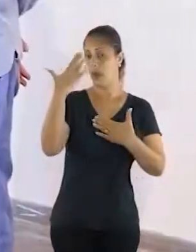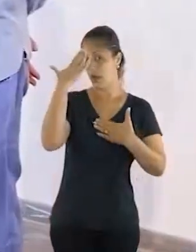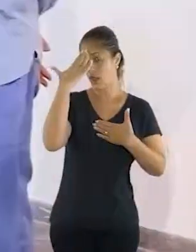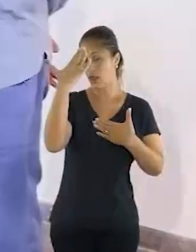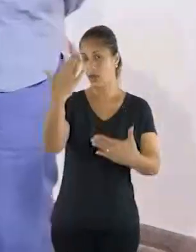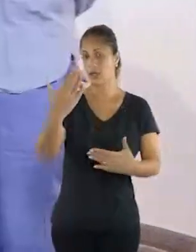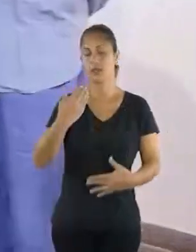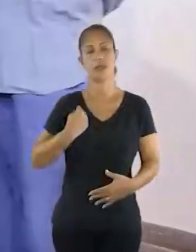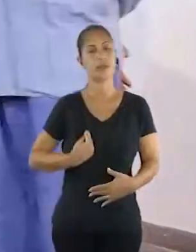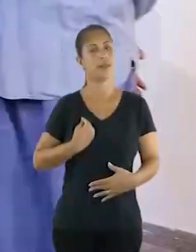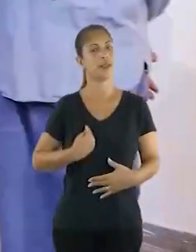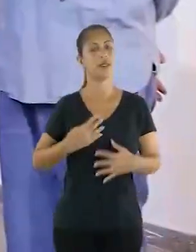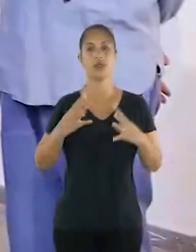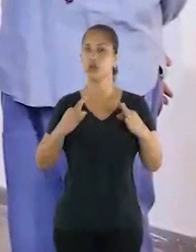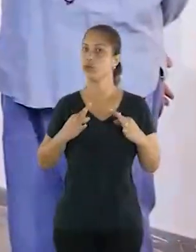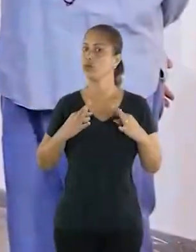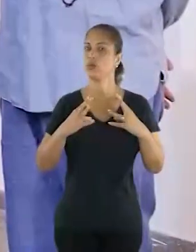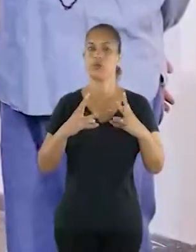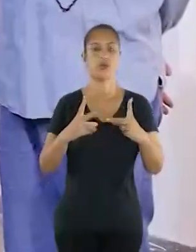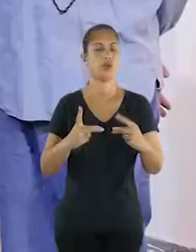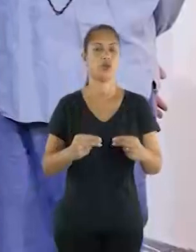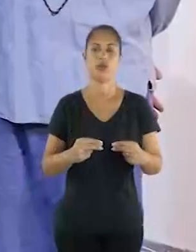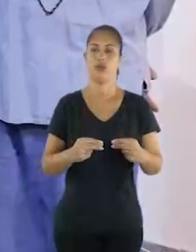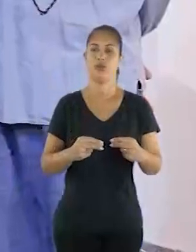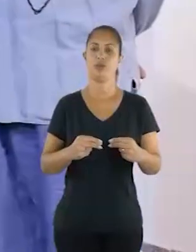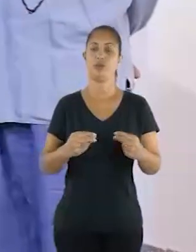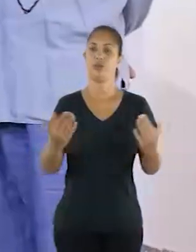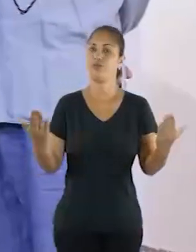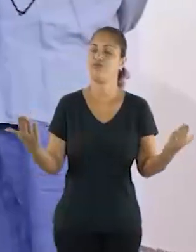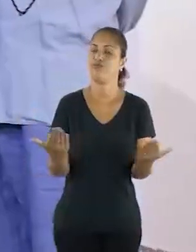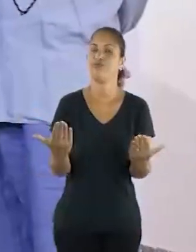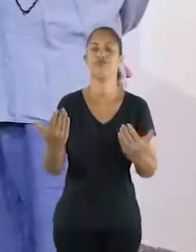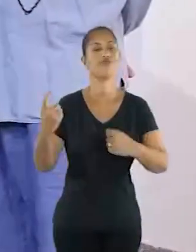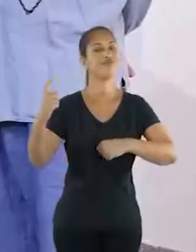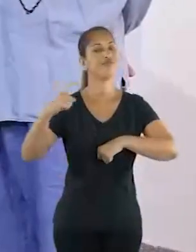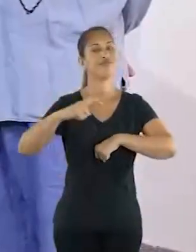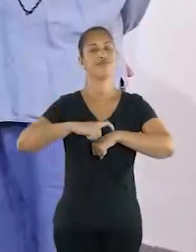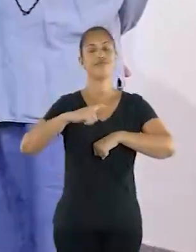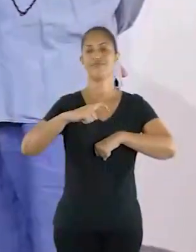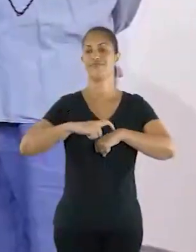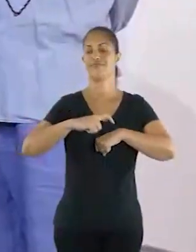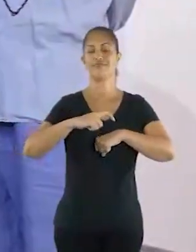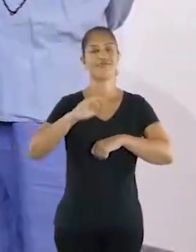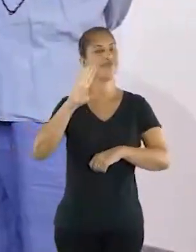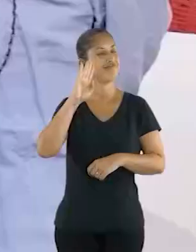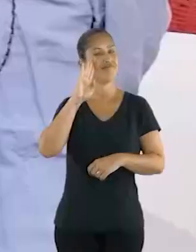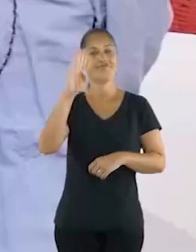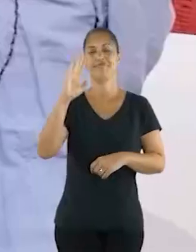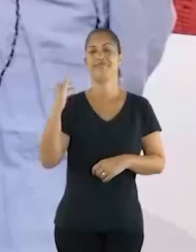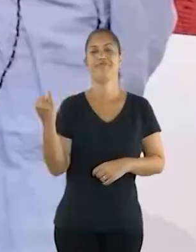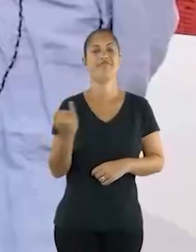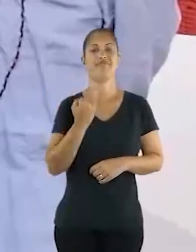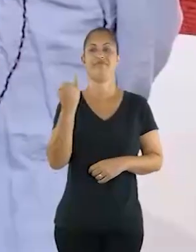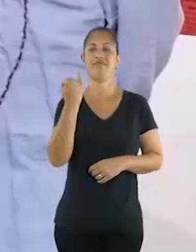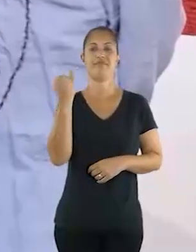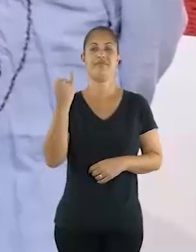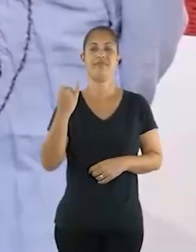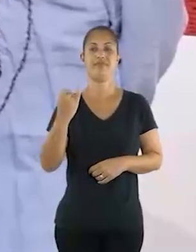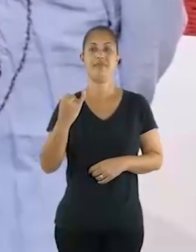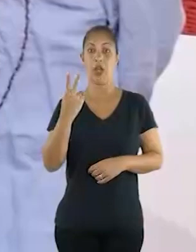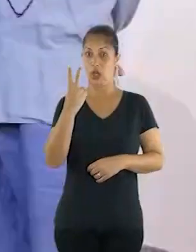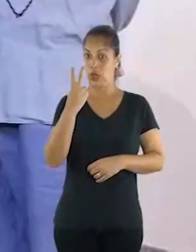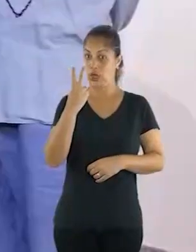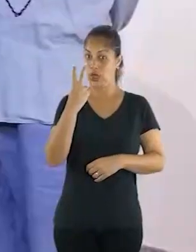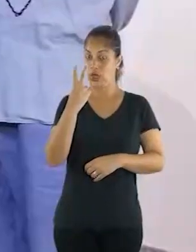agradecer a presença de todos aqui. É um momento muito marcante para a gente, né? Que há